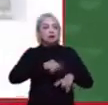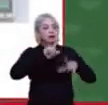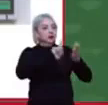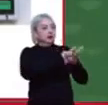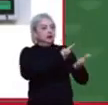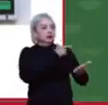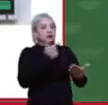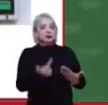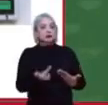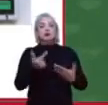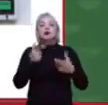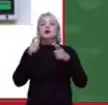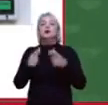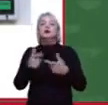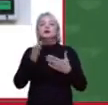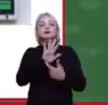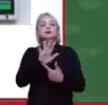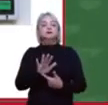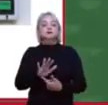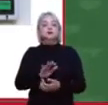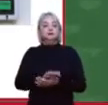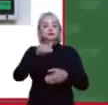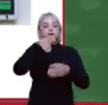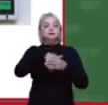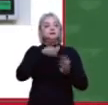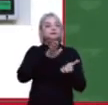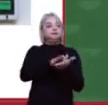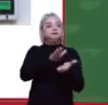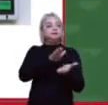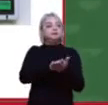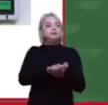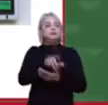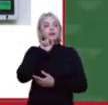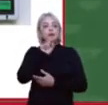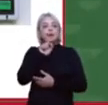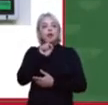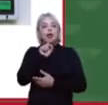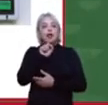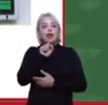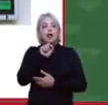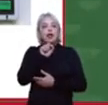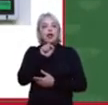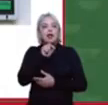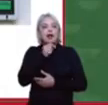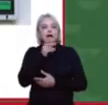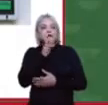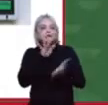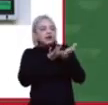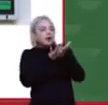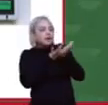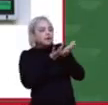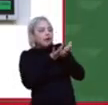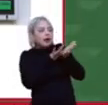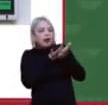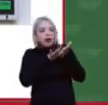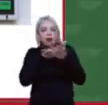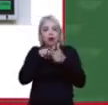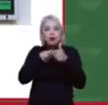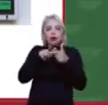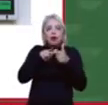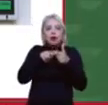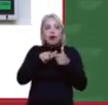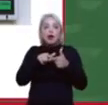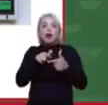jornal, onde mostra que o voto impresso é para a falsa polêmica no momento da derrota de